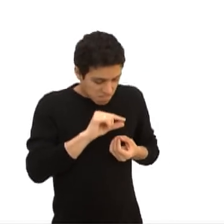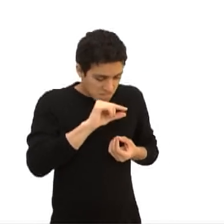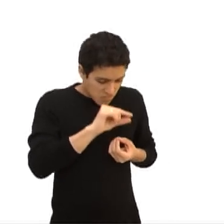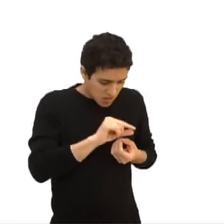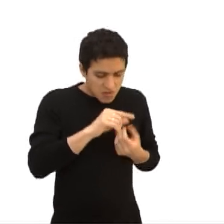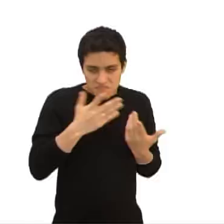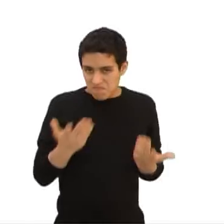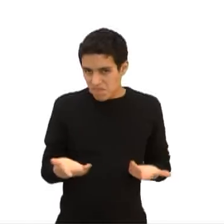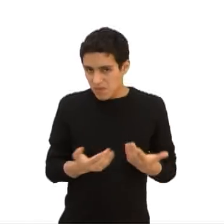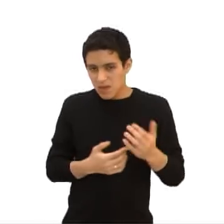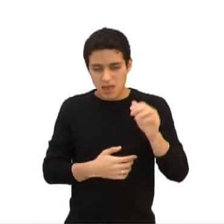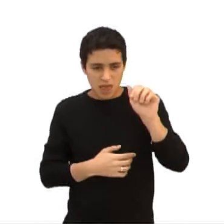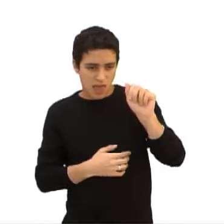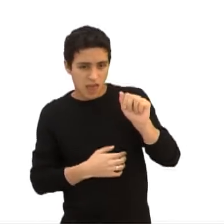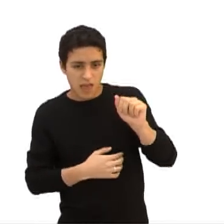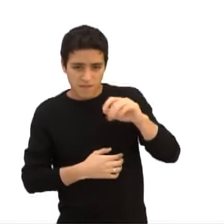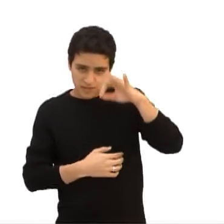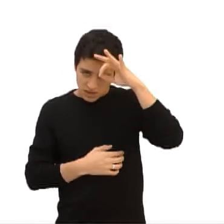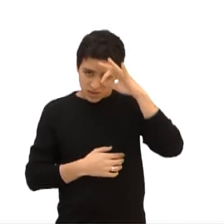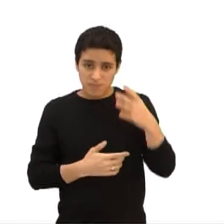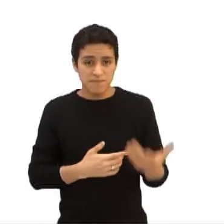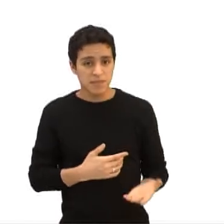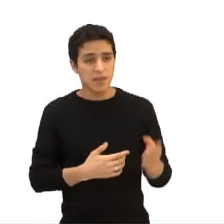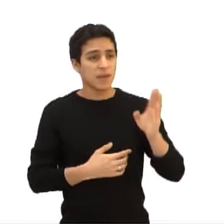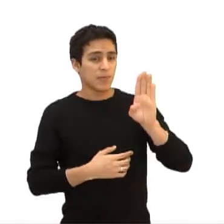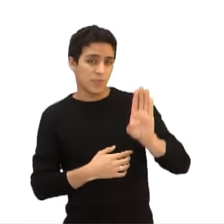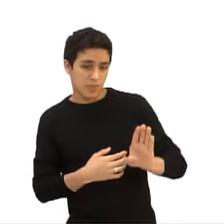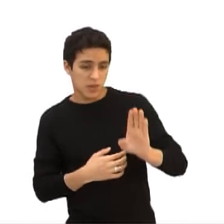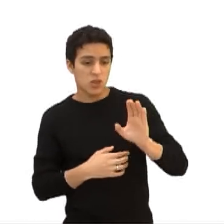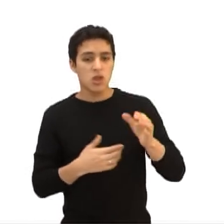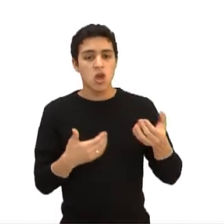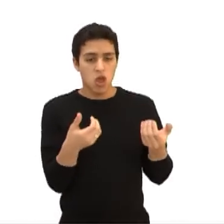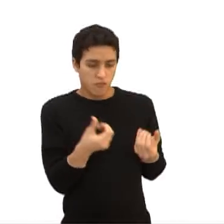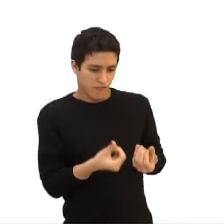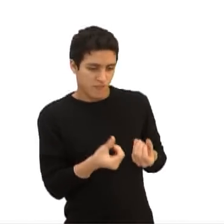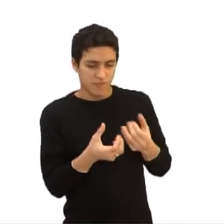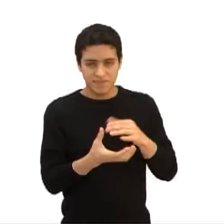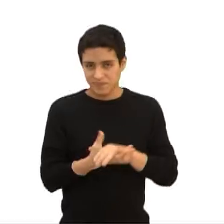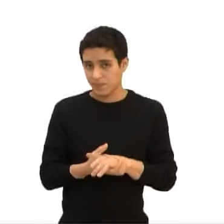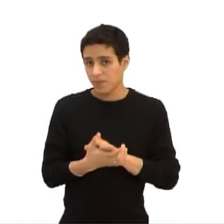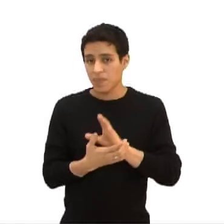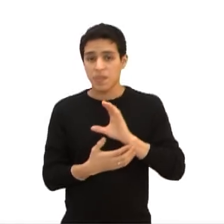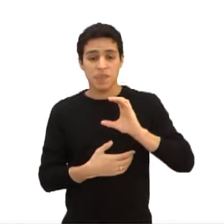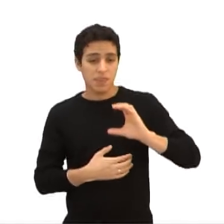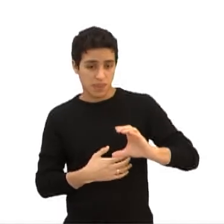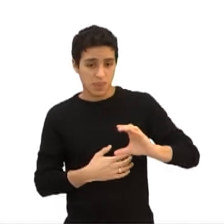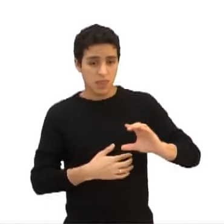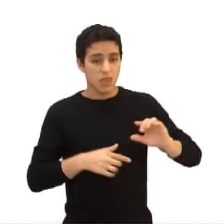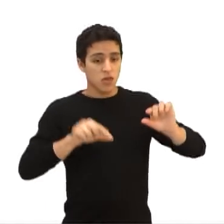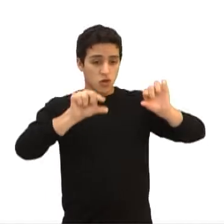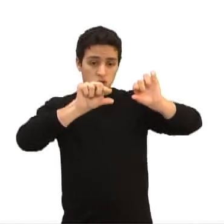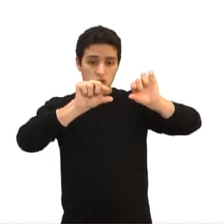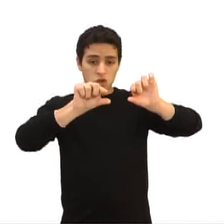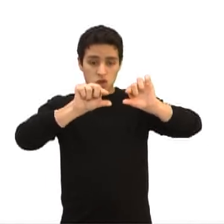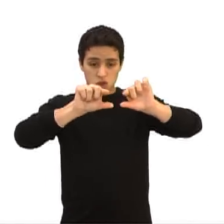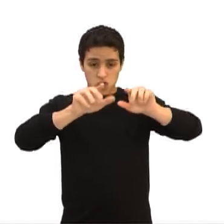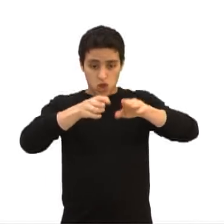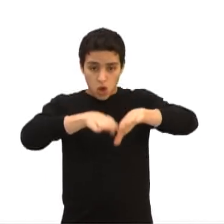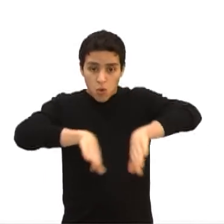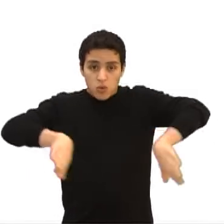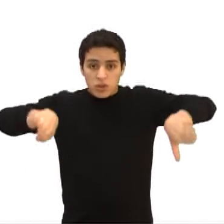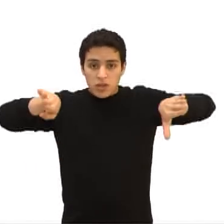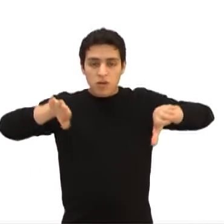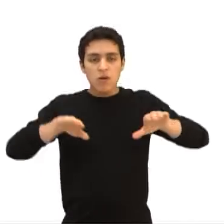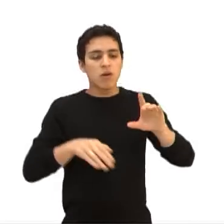Na opção A, vagina. Na opção B, ovário. Na opção C, útero. Ou